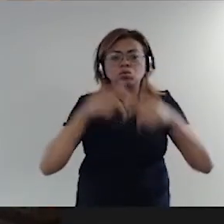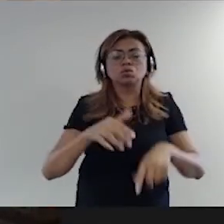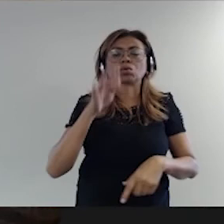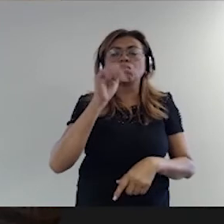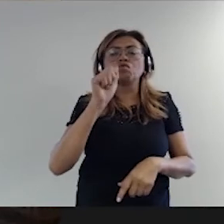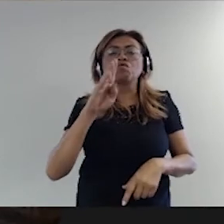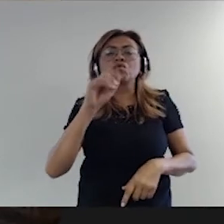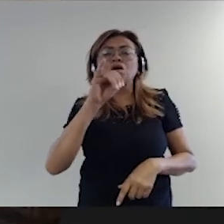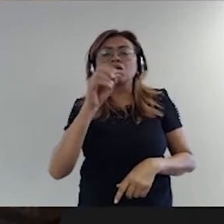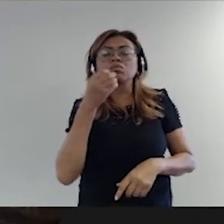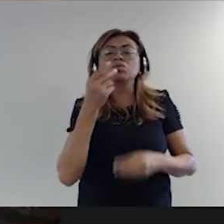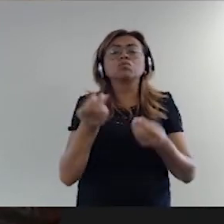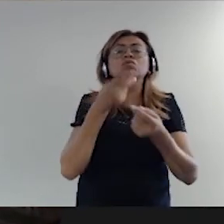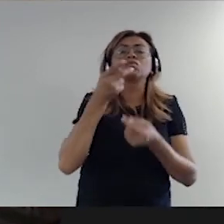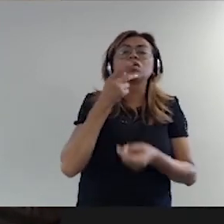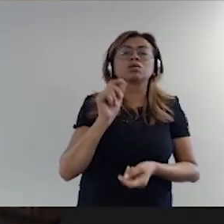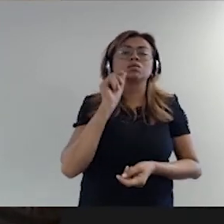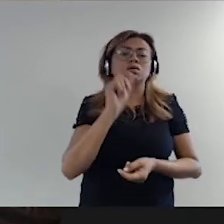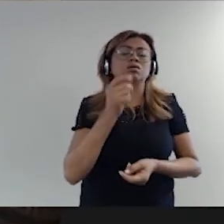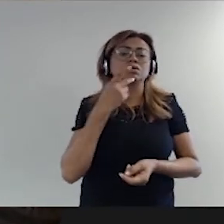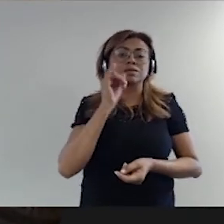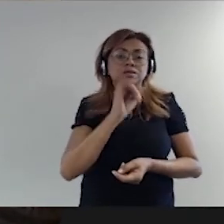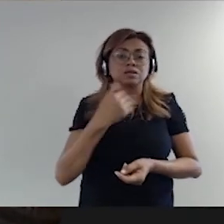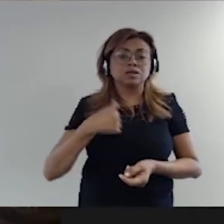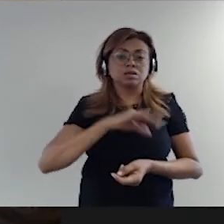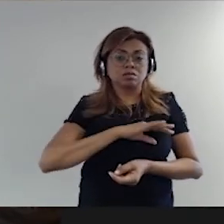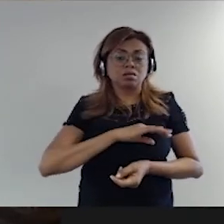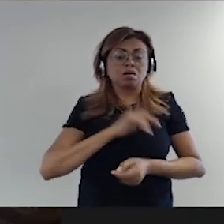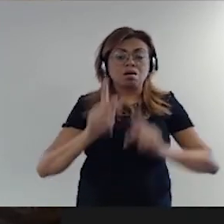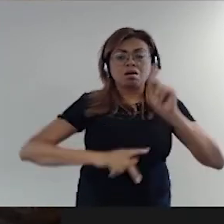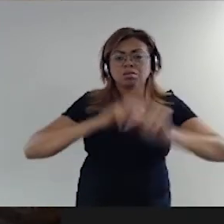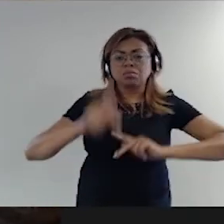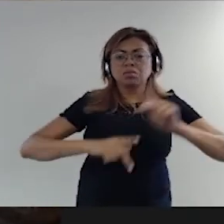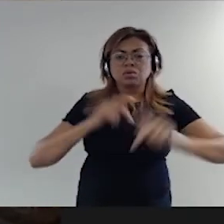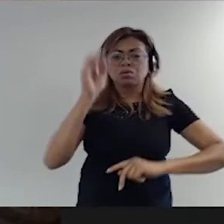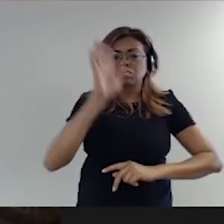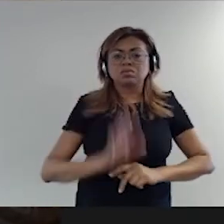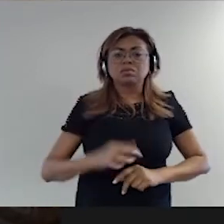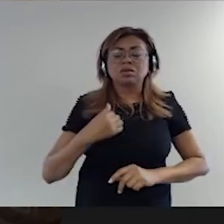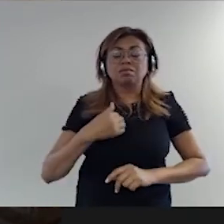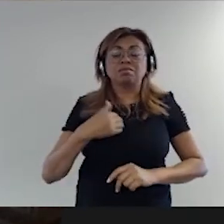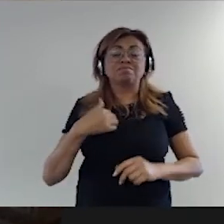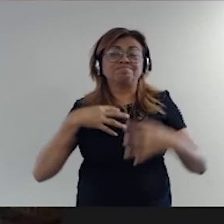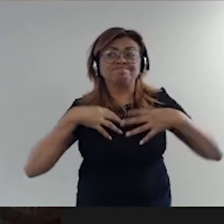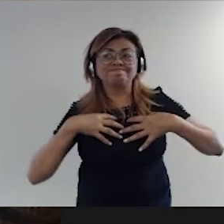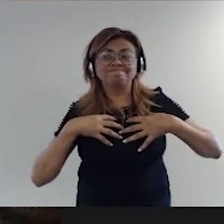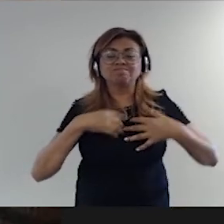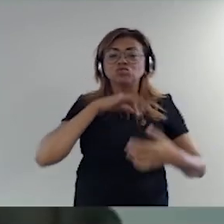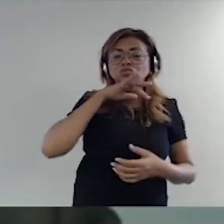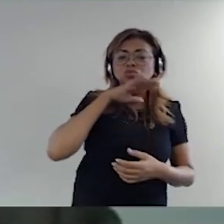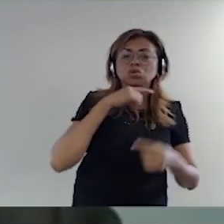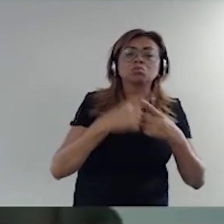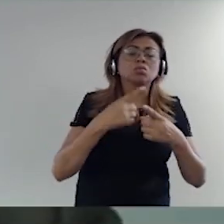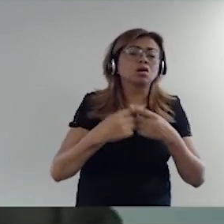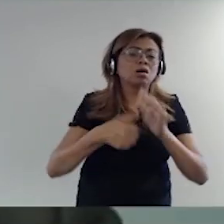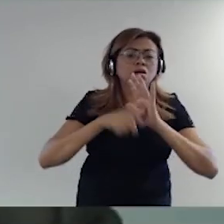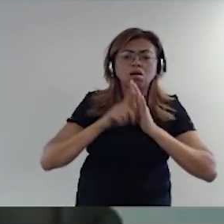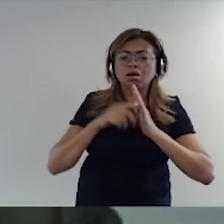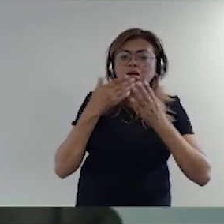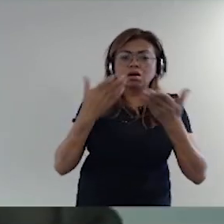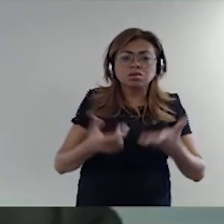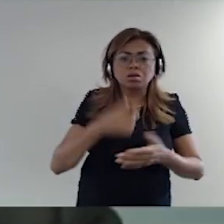premissa de que a impunidade que incomoda o povo brasileiro não é só a impunidade de alguém que comete um crime e a